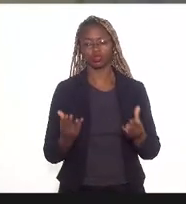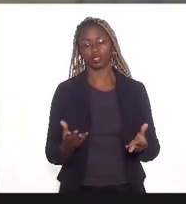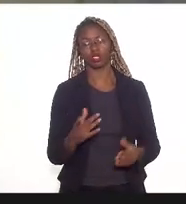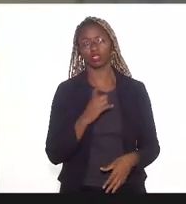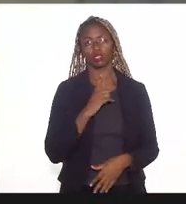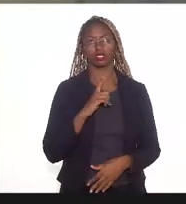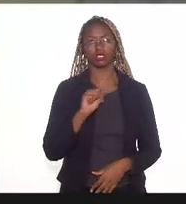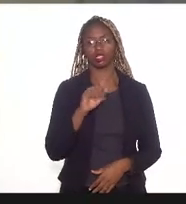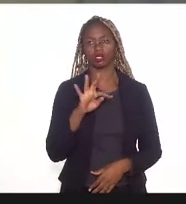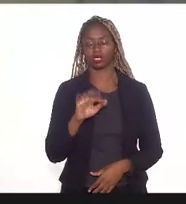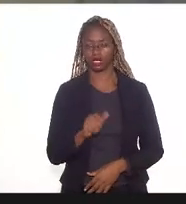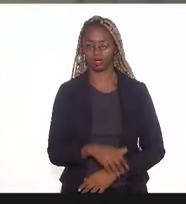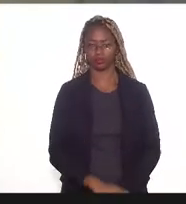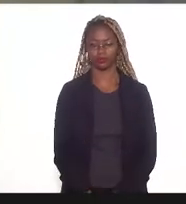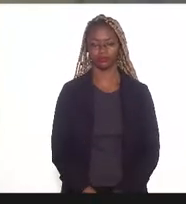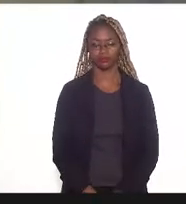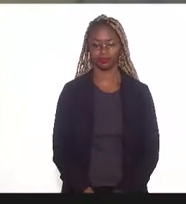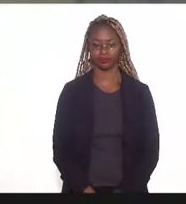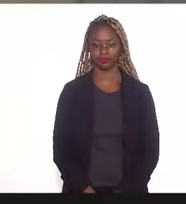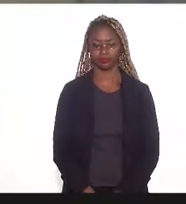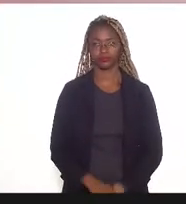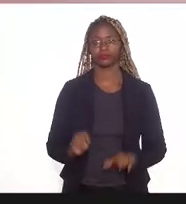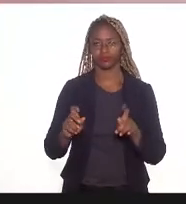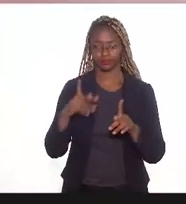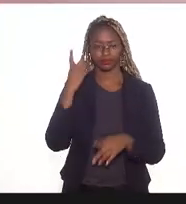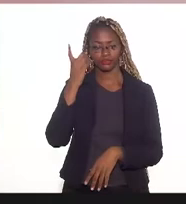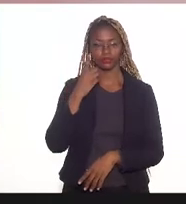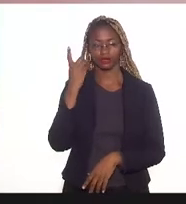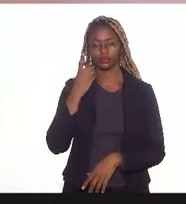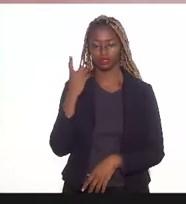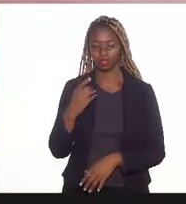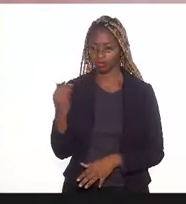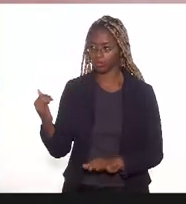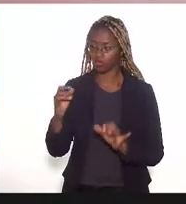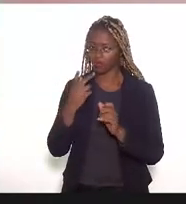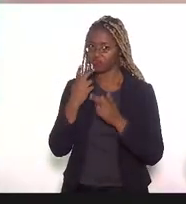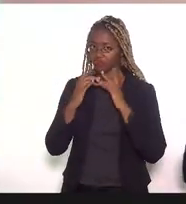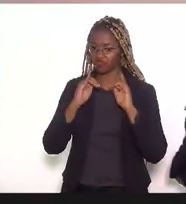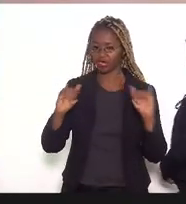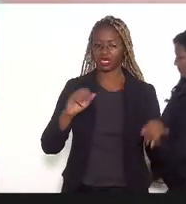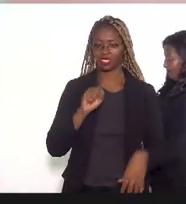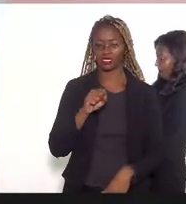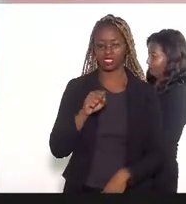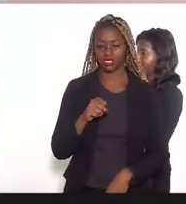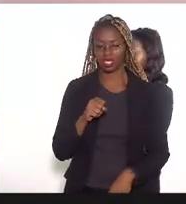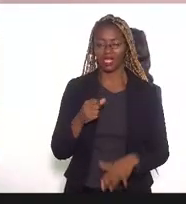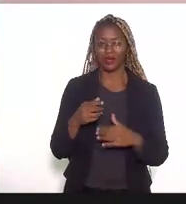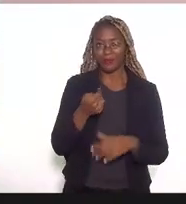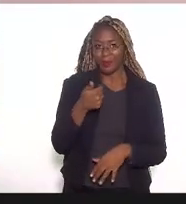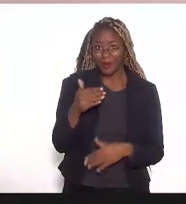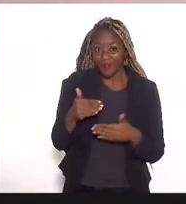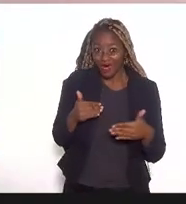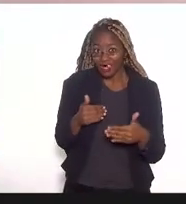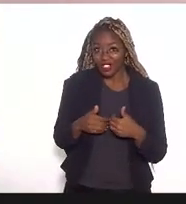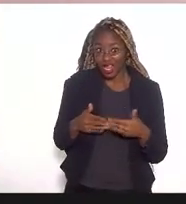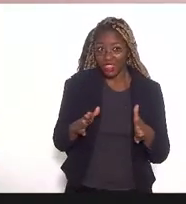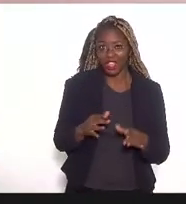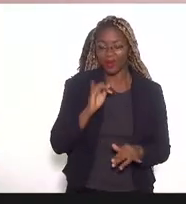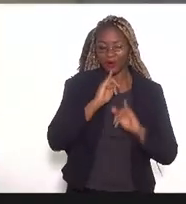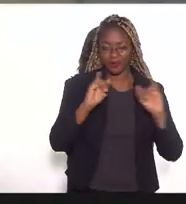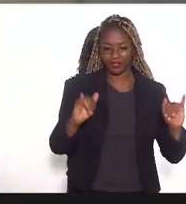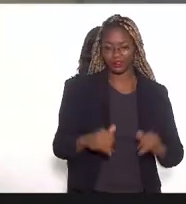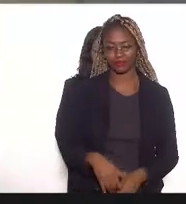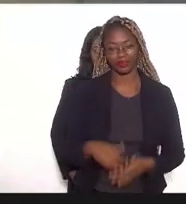dessa área. Ok, deputado. A gente comunica assim. Momentos antes de lançar, a gente comunica.